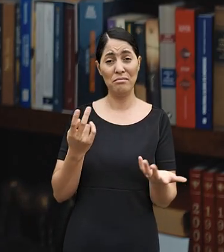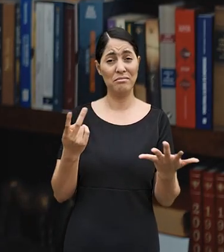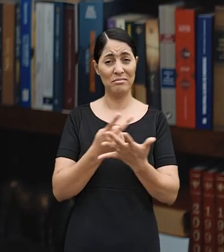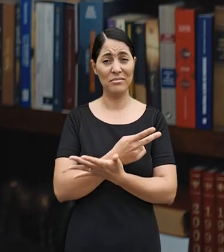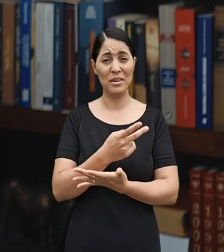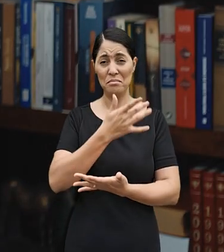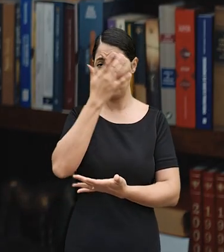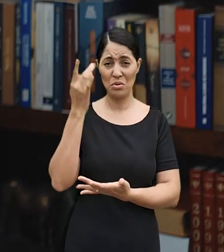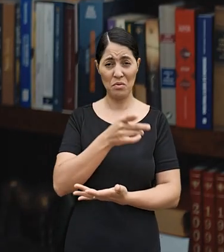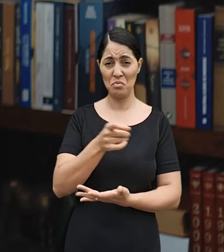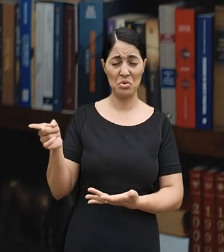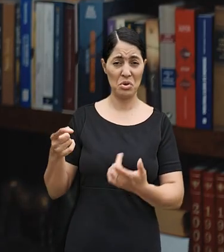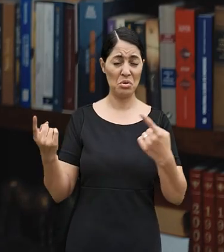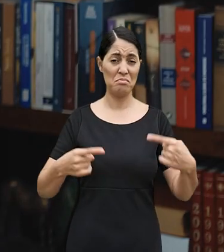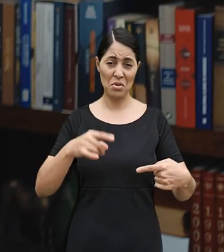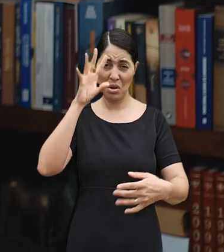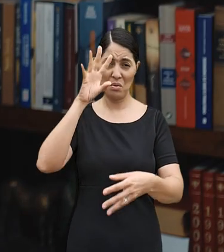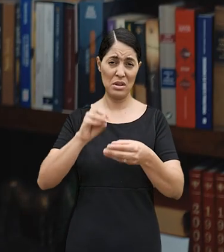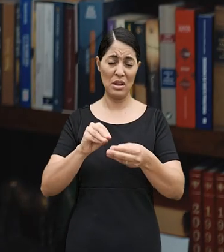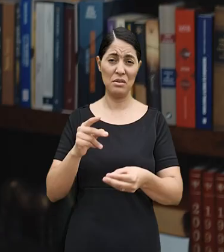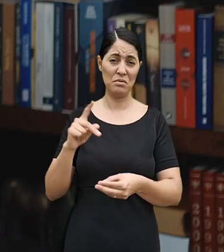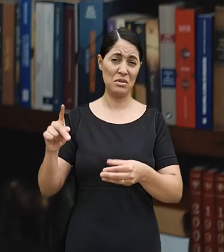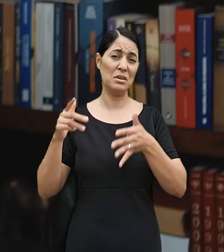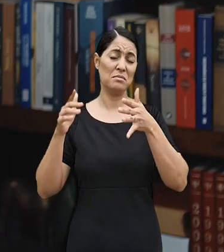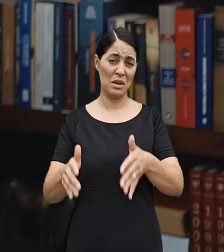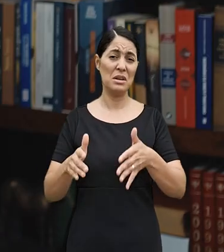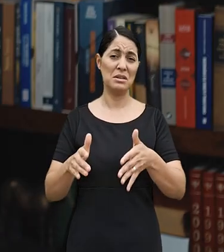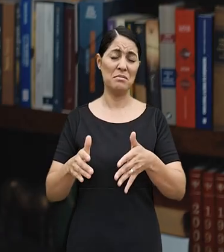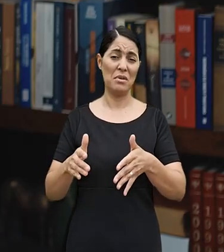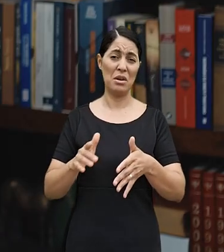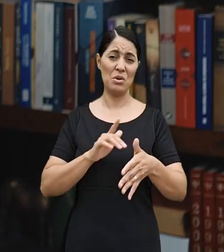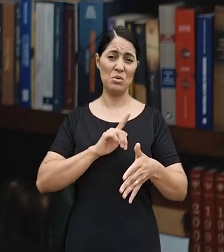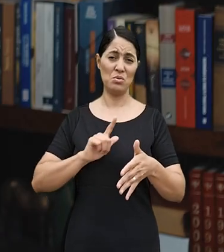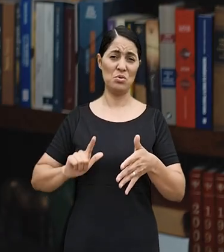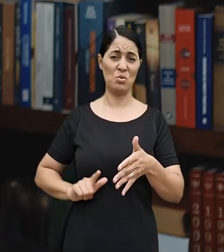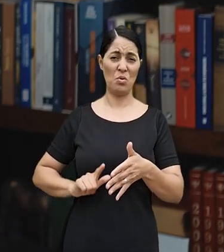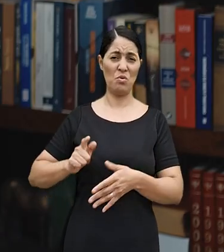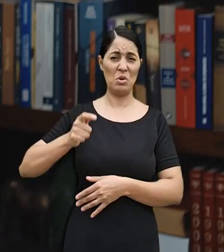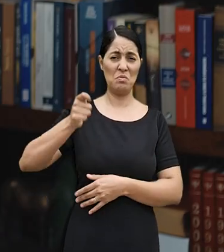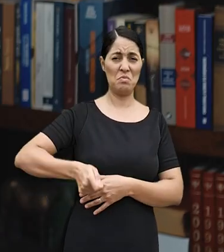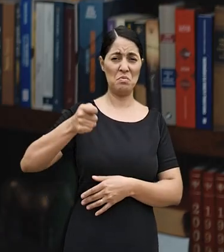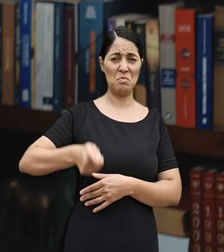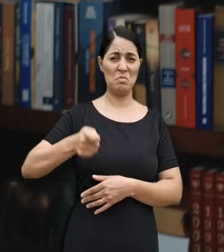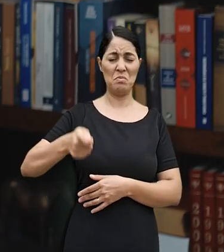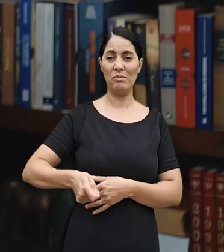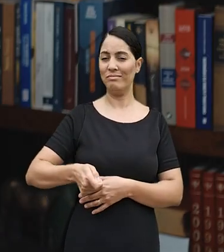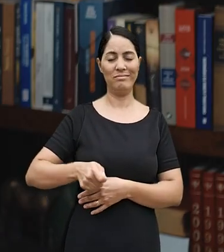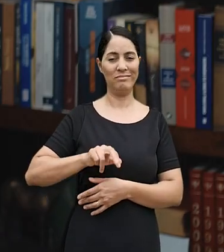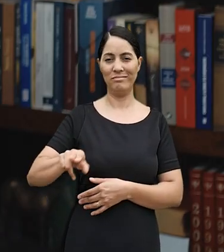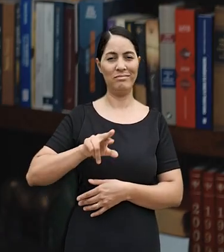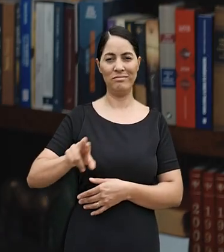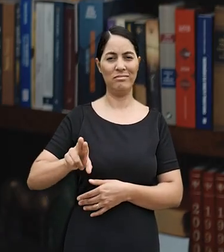defenderam posição contrária, eu os compreendo, porque eles participaram de um governo autoritário. E no autoritarismo não havia